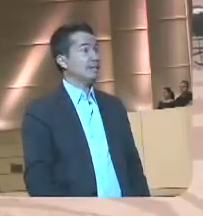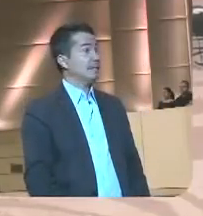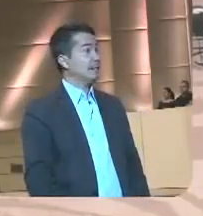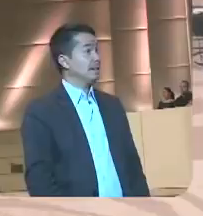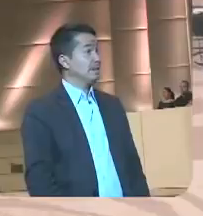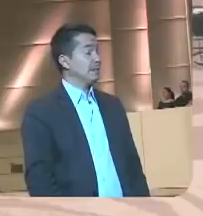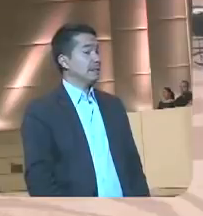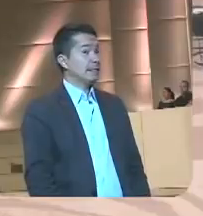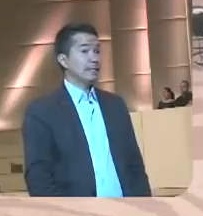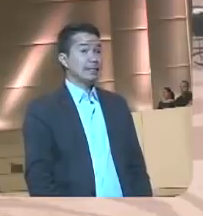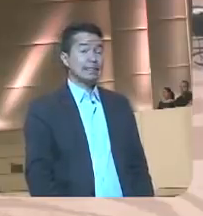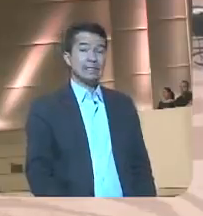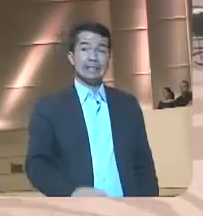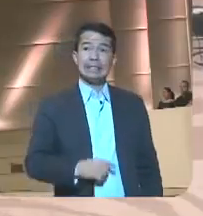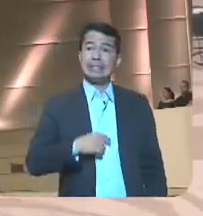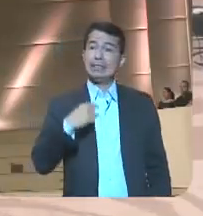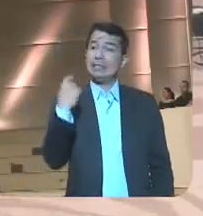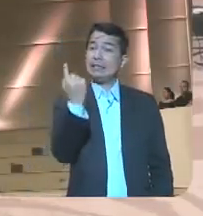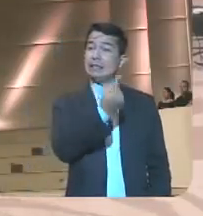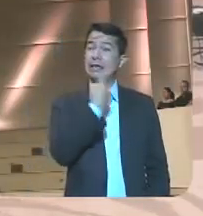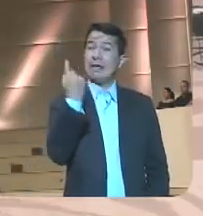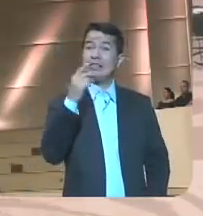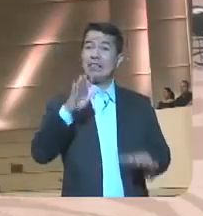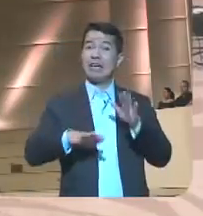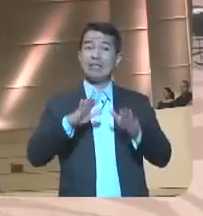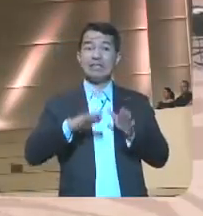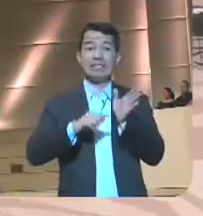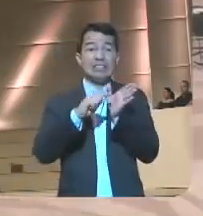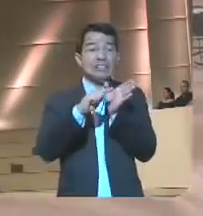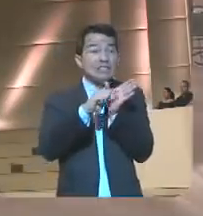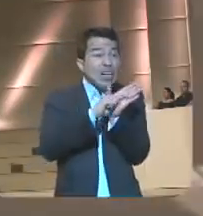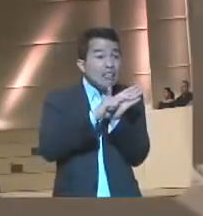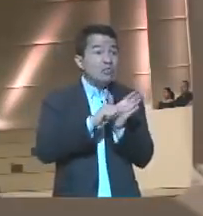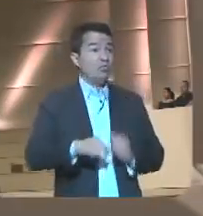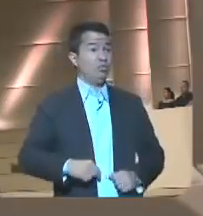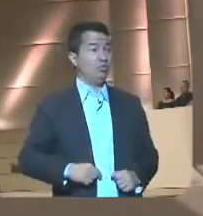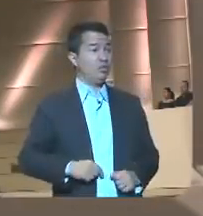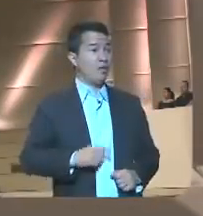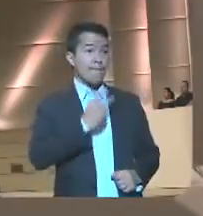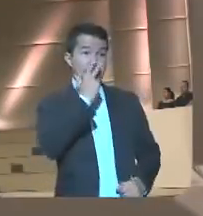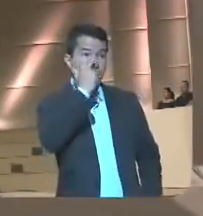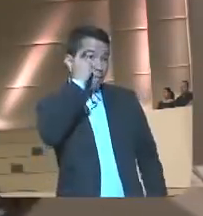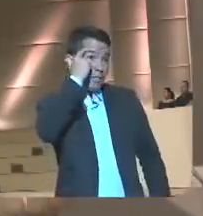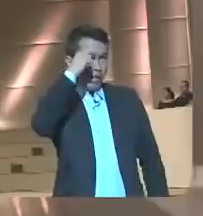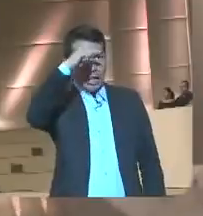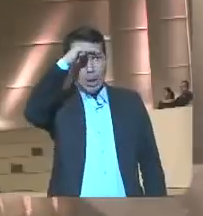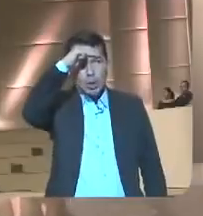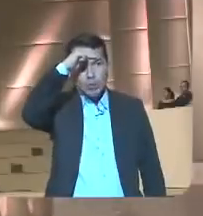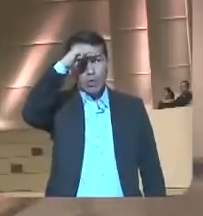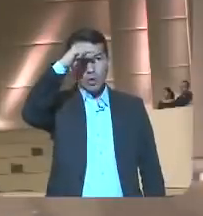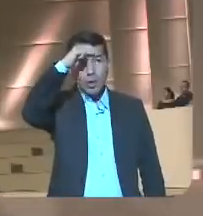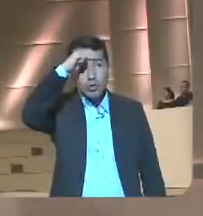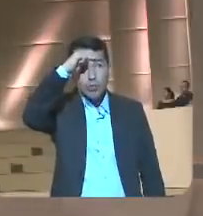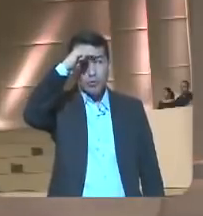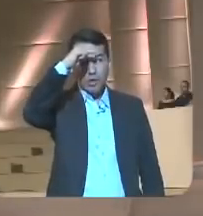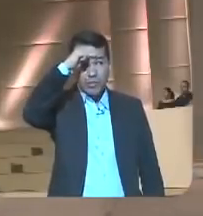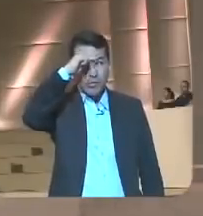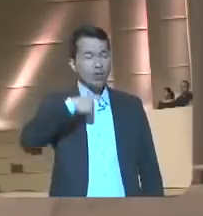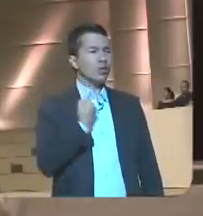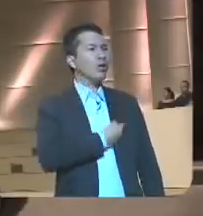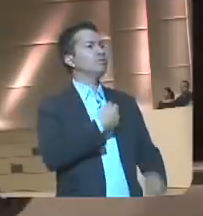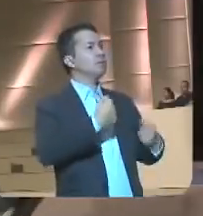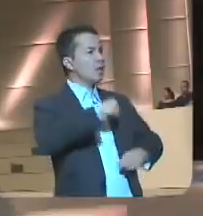vai reagindo conforme a nossa alma se a nossa se os nossos olhos são bons diz a palavra de deus